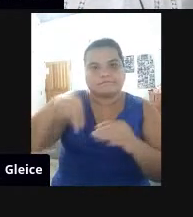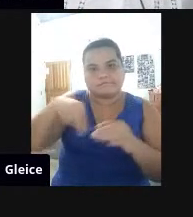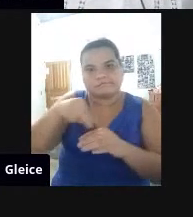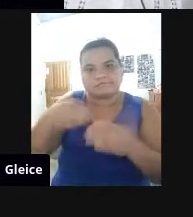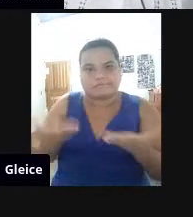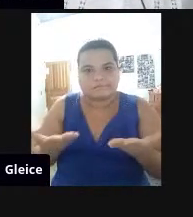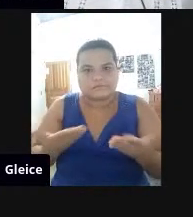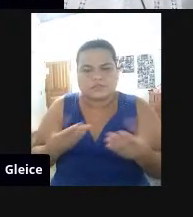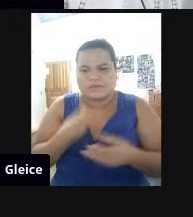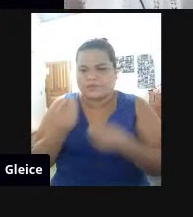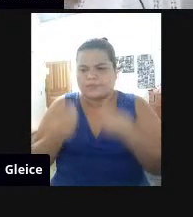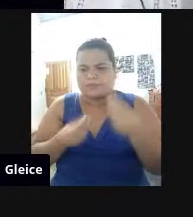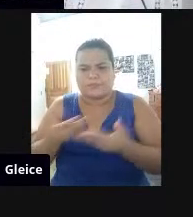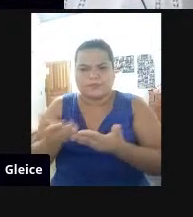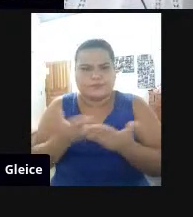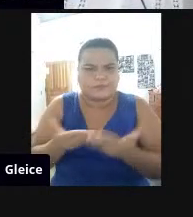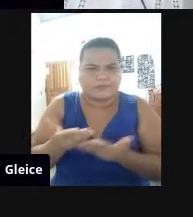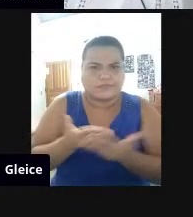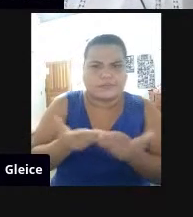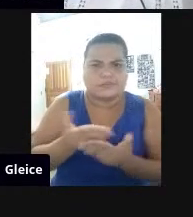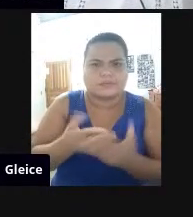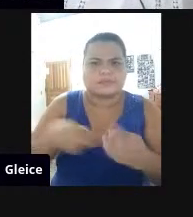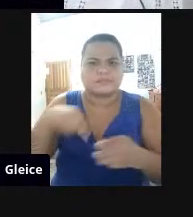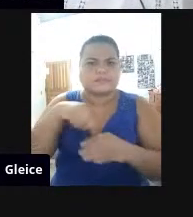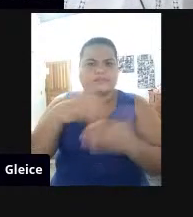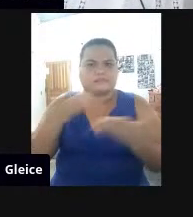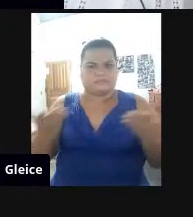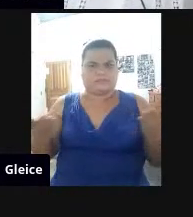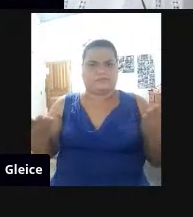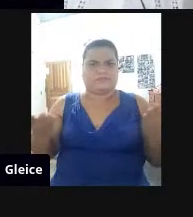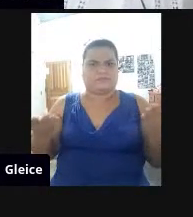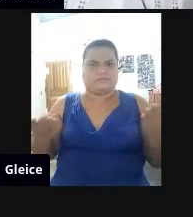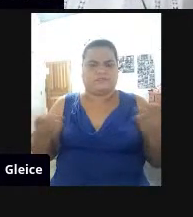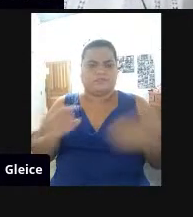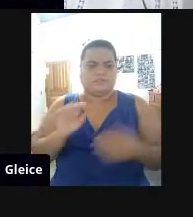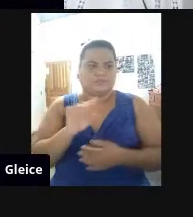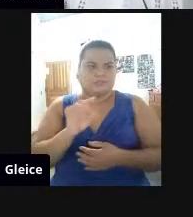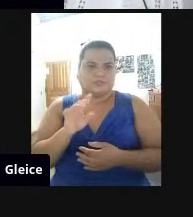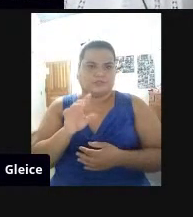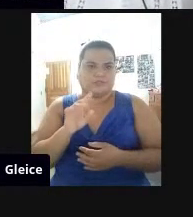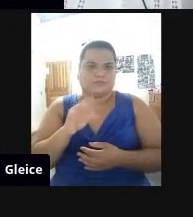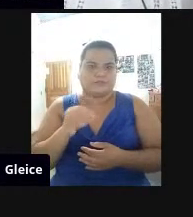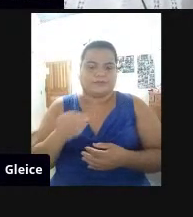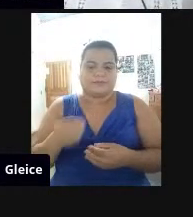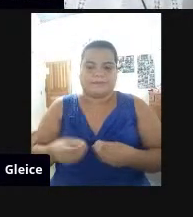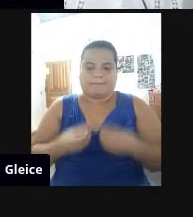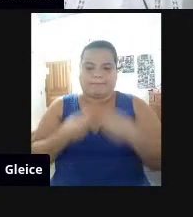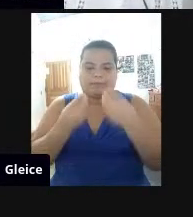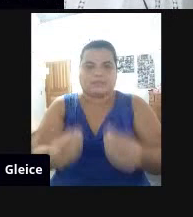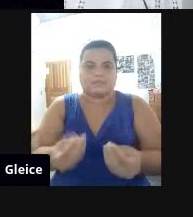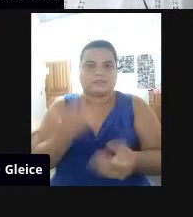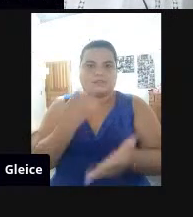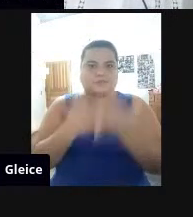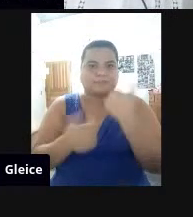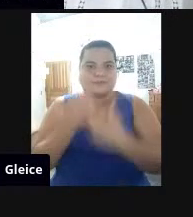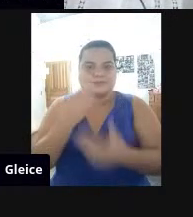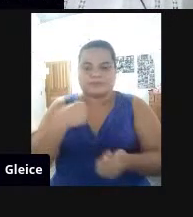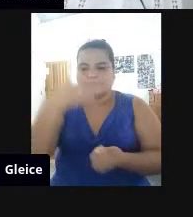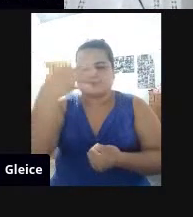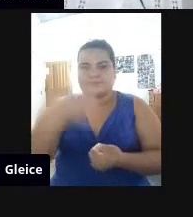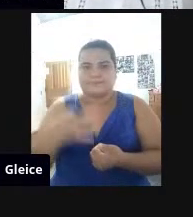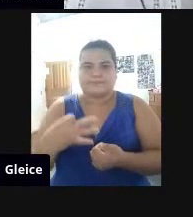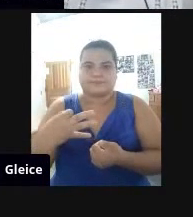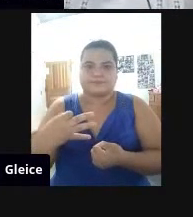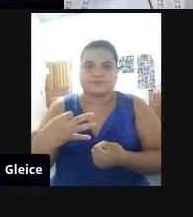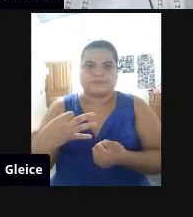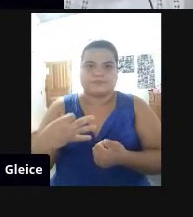esse intestino, porque não adianta a gente somente suplementar, a gente somente tratar,